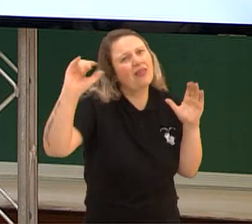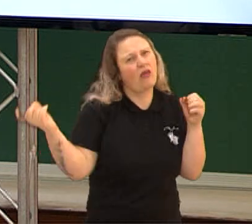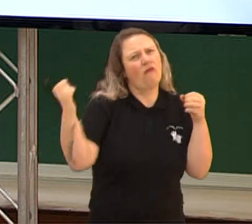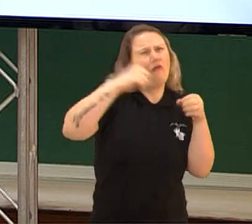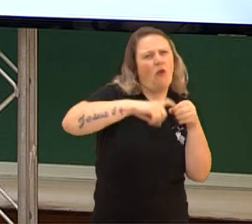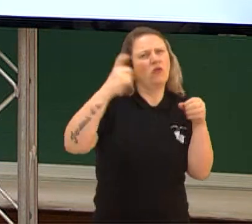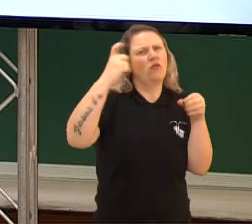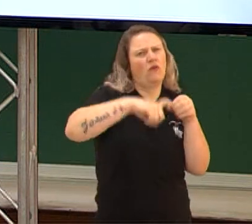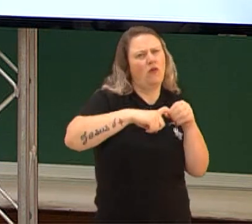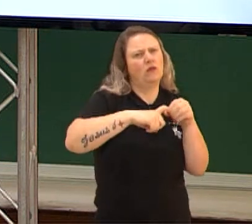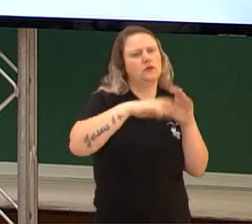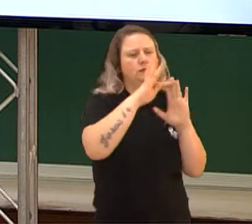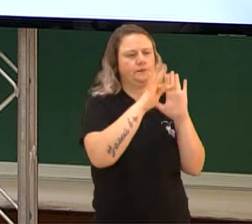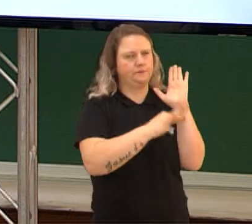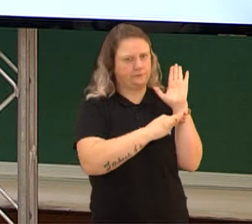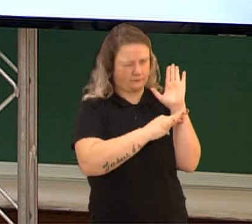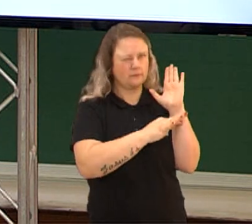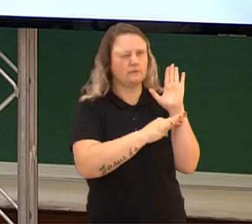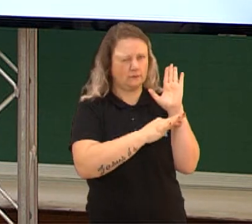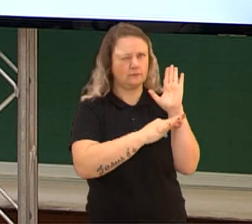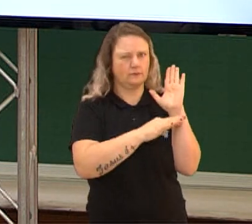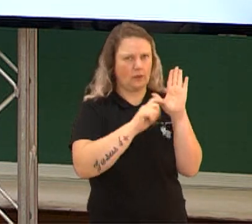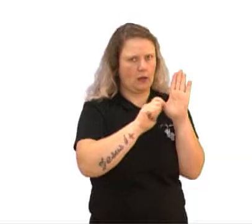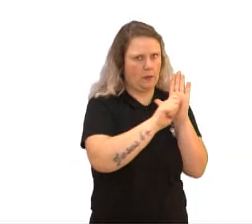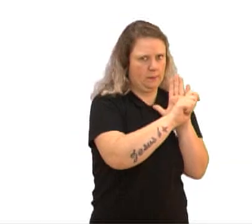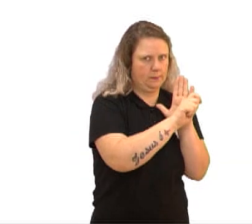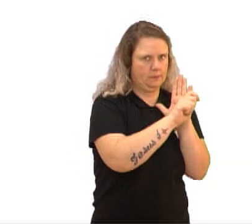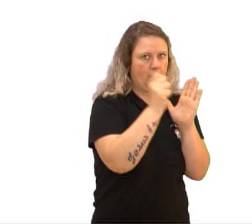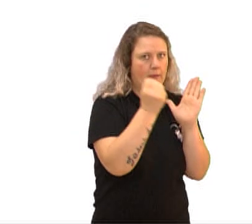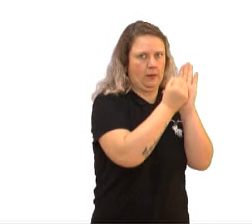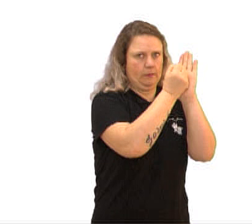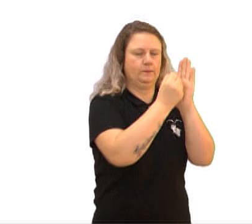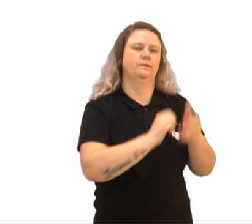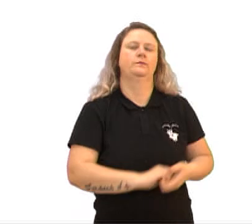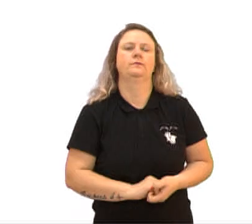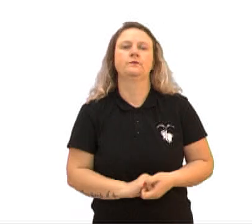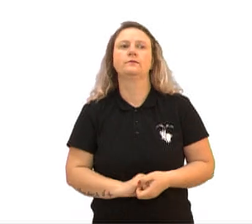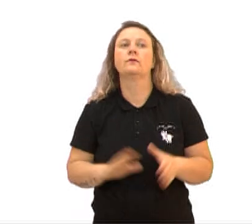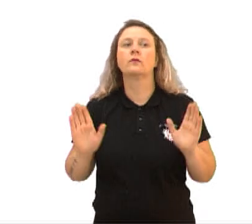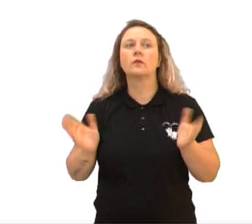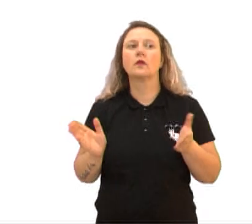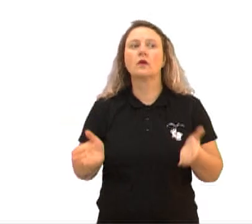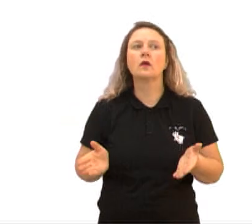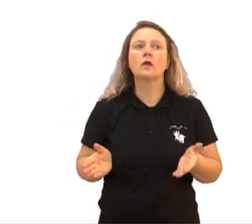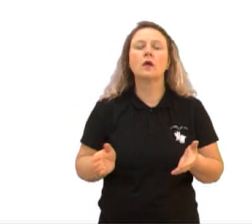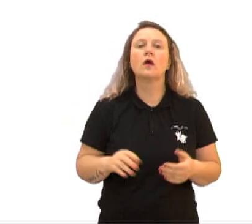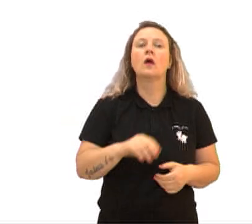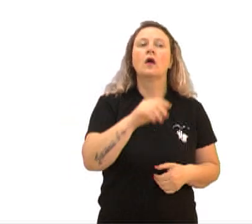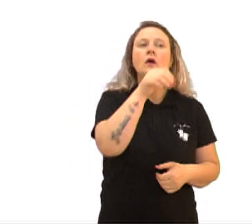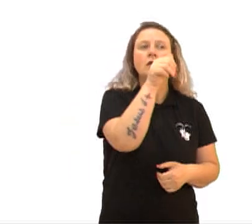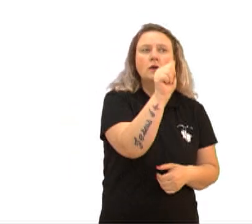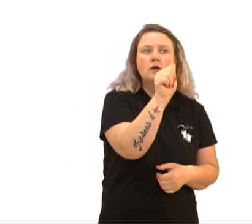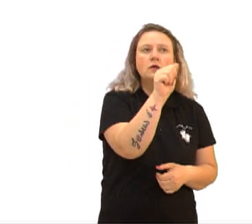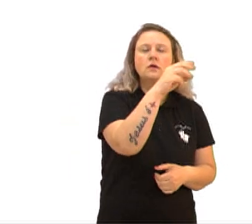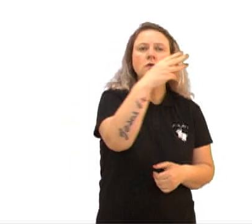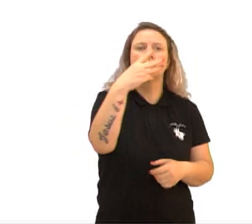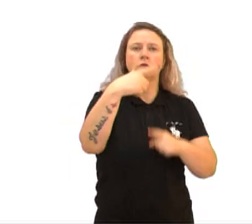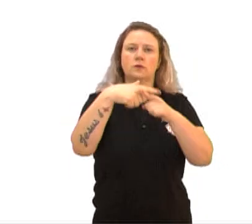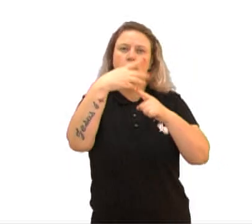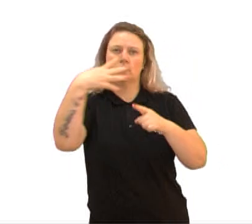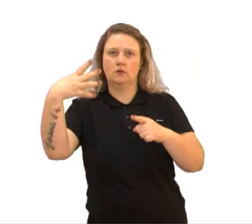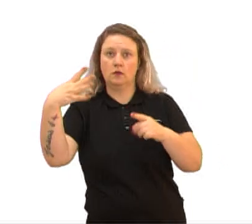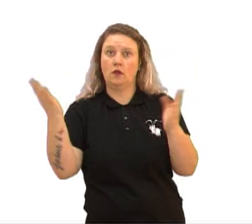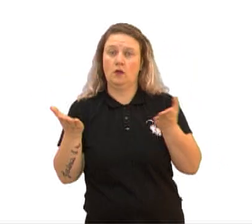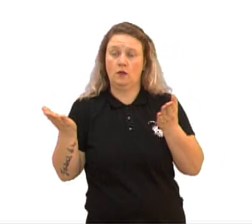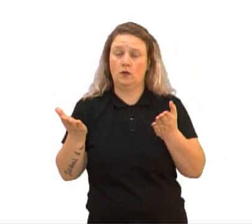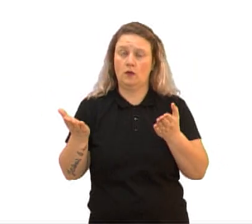que você já leu, beleza? Uma matriz A de ordem 3 por 4 multiplica uma matriz B de ordem 4 por 2. Ele